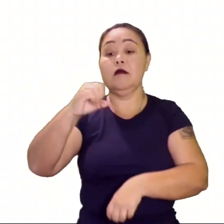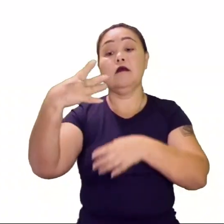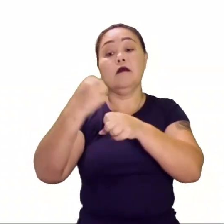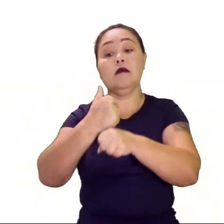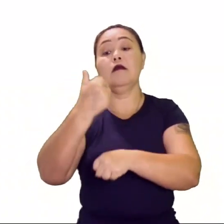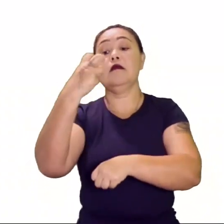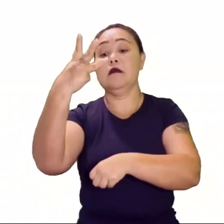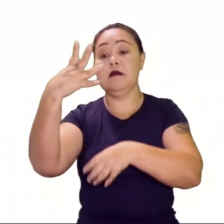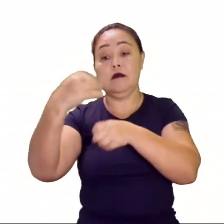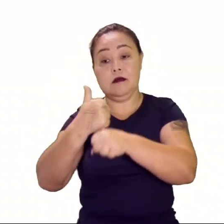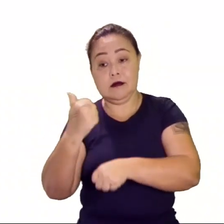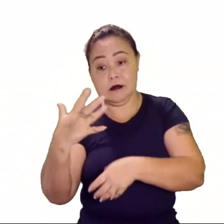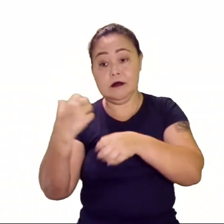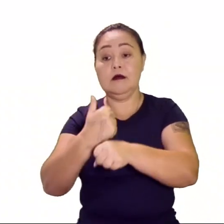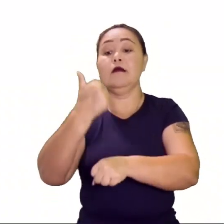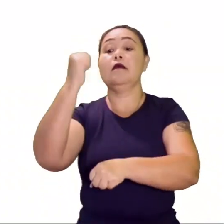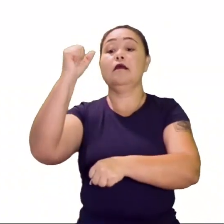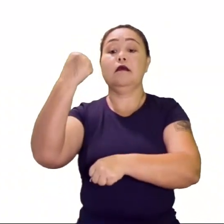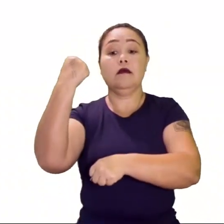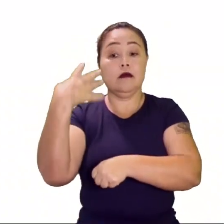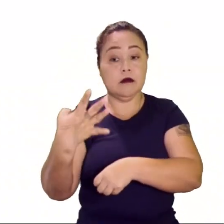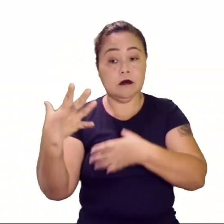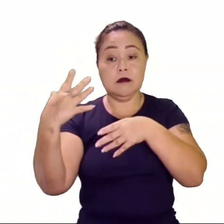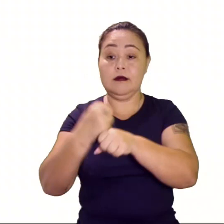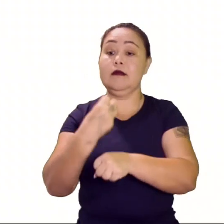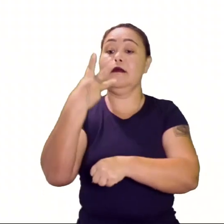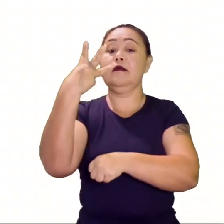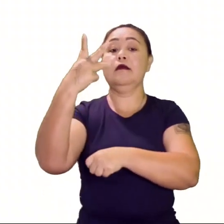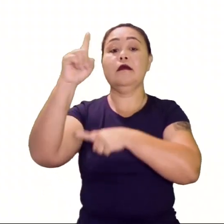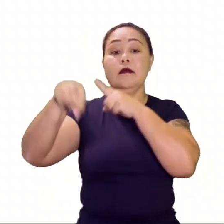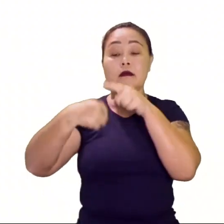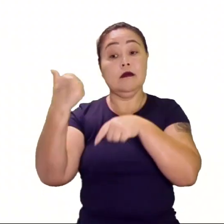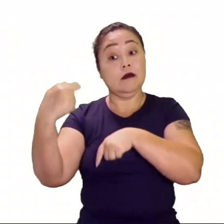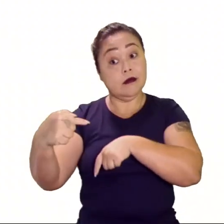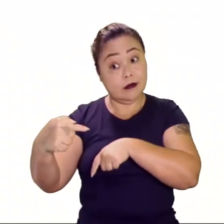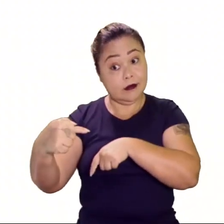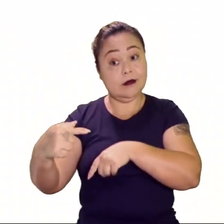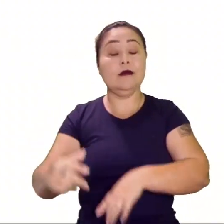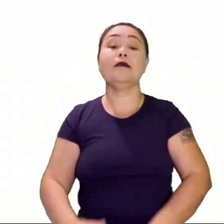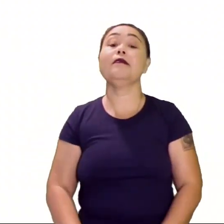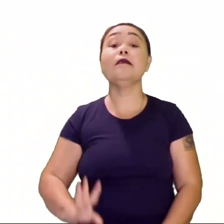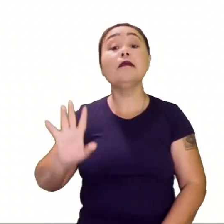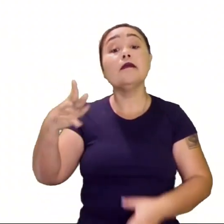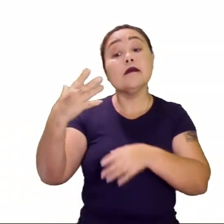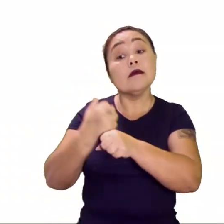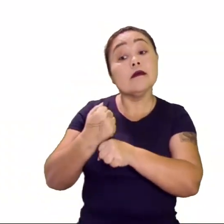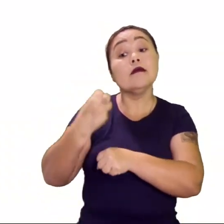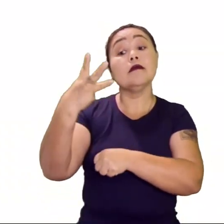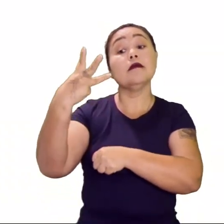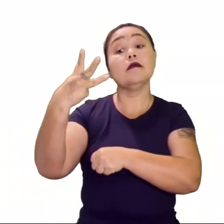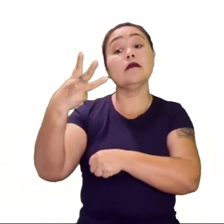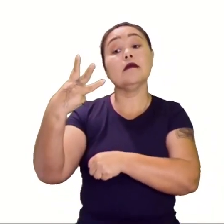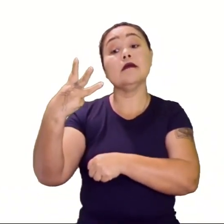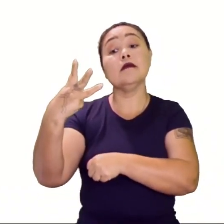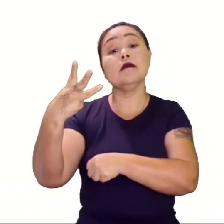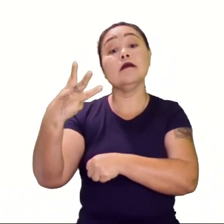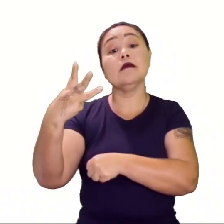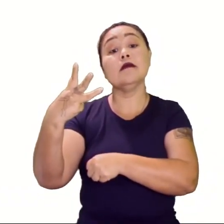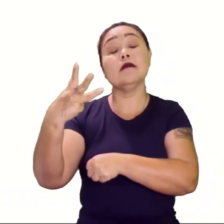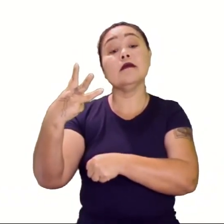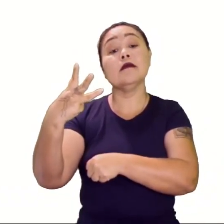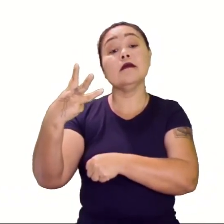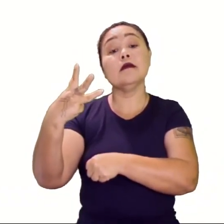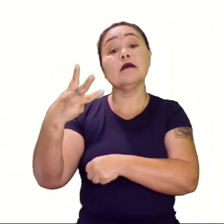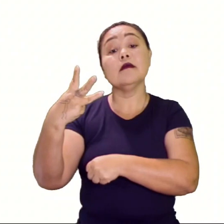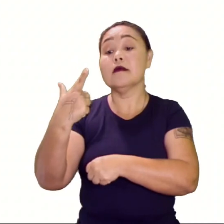mais 3, 11 mais 3, 14 mais 3, 17. Mais 3.